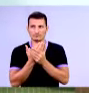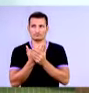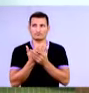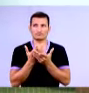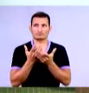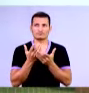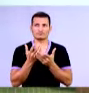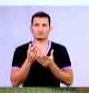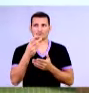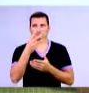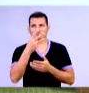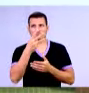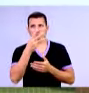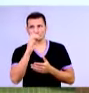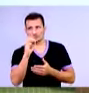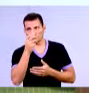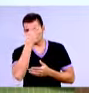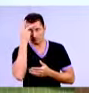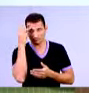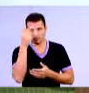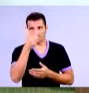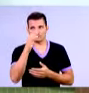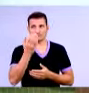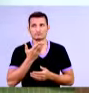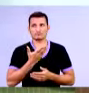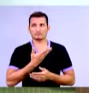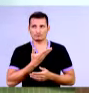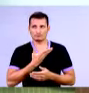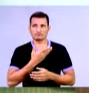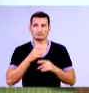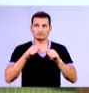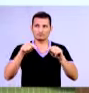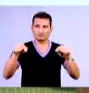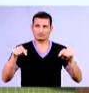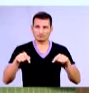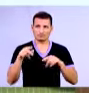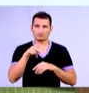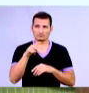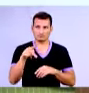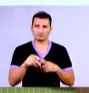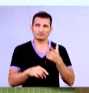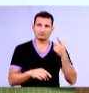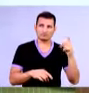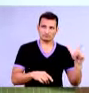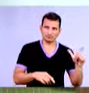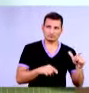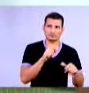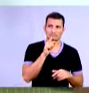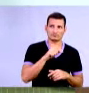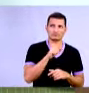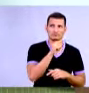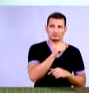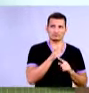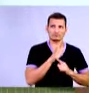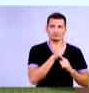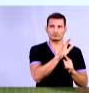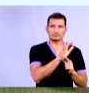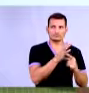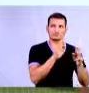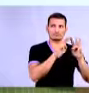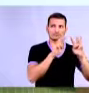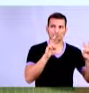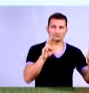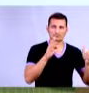audiência aí de 20, 30 pessoas, né? Seus colegas de sala, mais os seus professores. Outra coisa é você apresentar essas informações num site